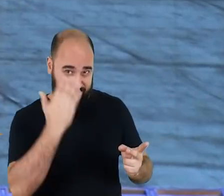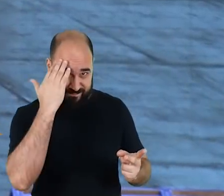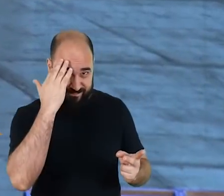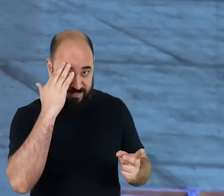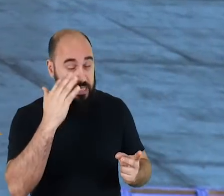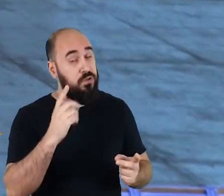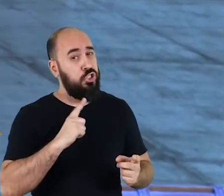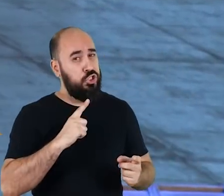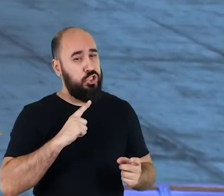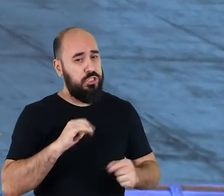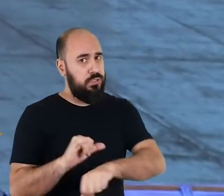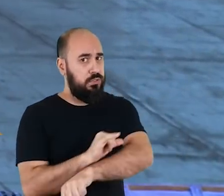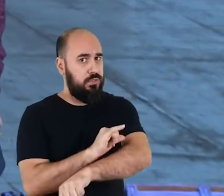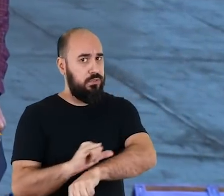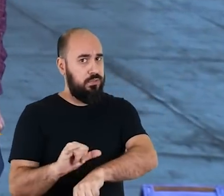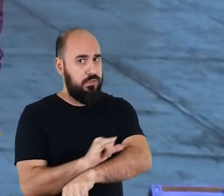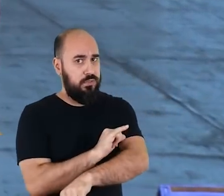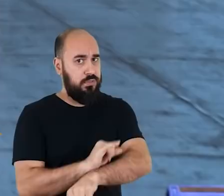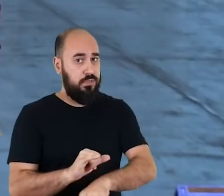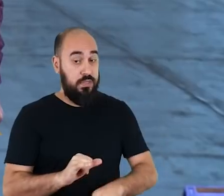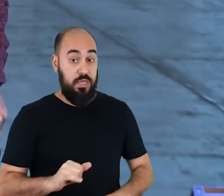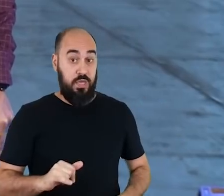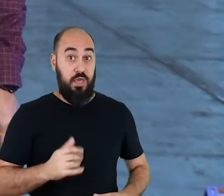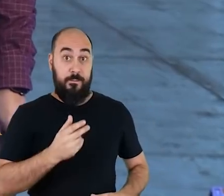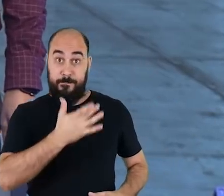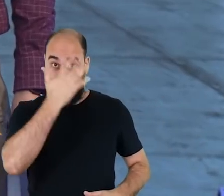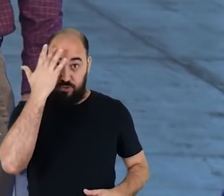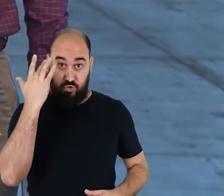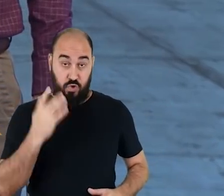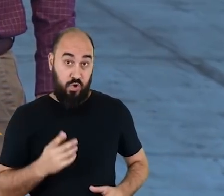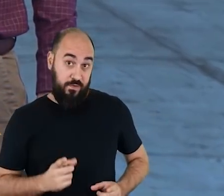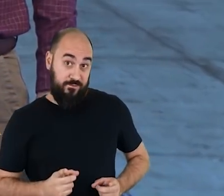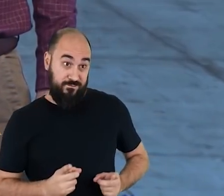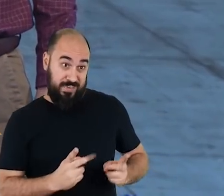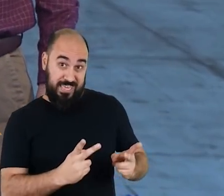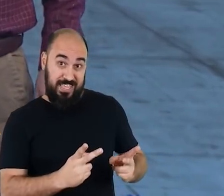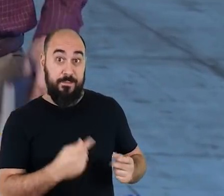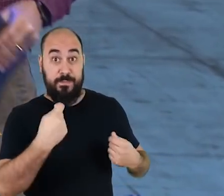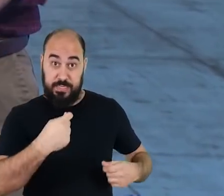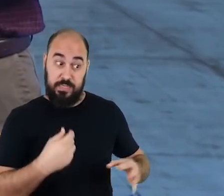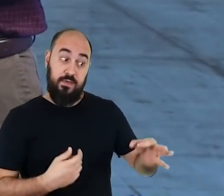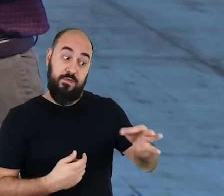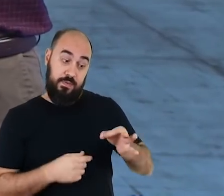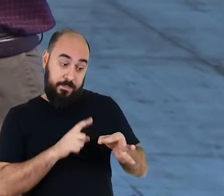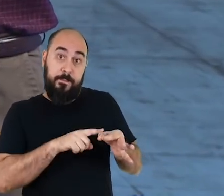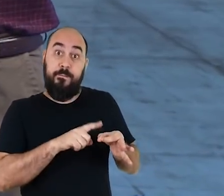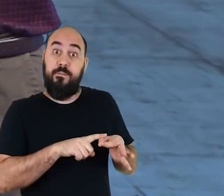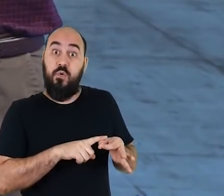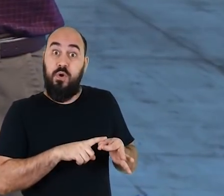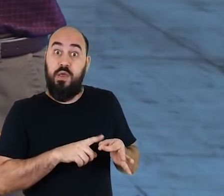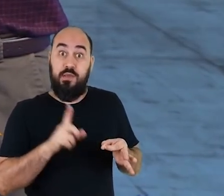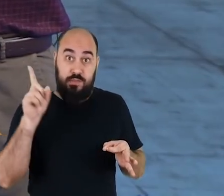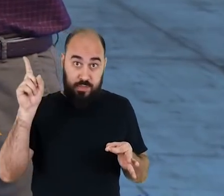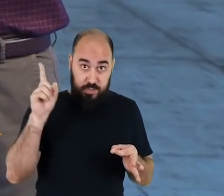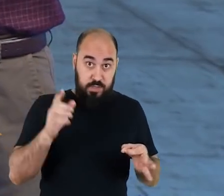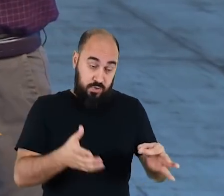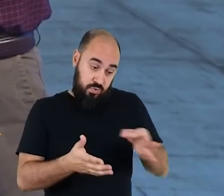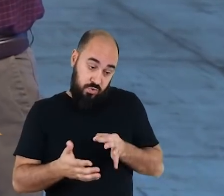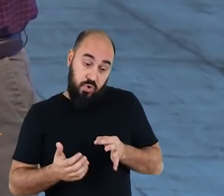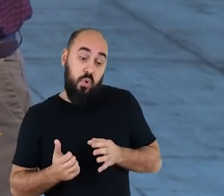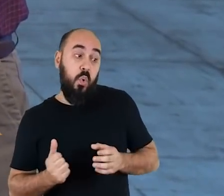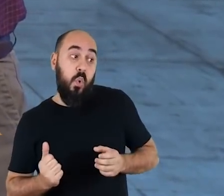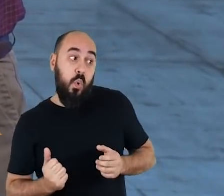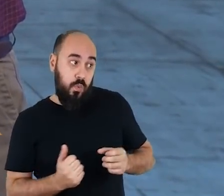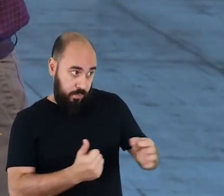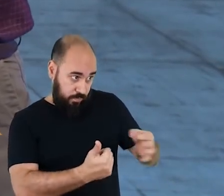programa anterior, apenas o shekel de Tiro, ou a prata, a moeda de Tiro, poderia ser usada para comprar